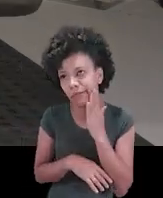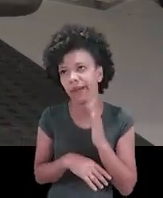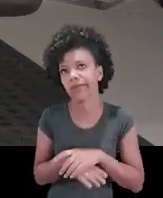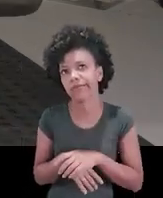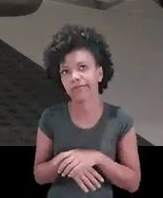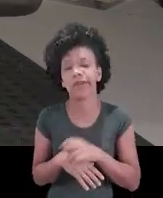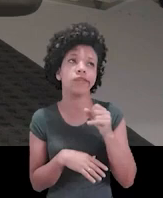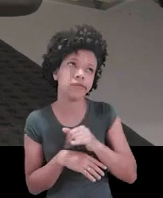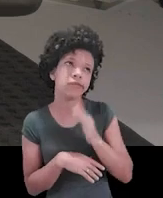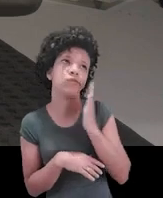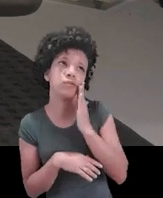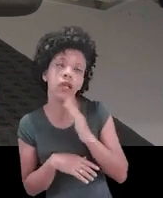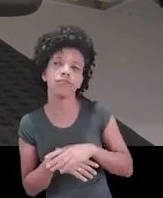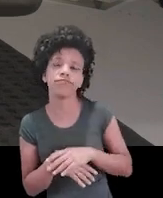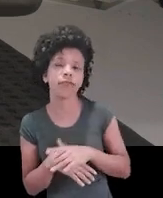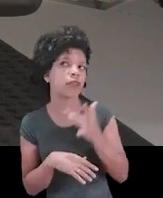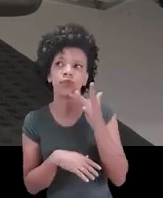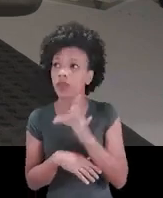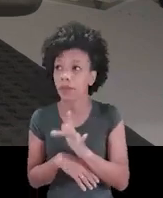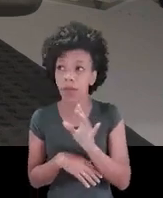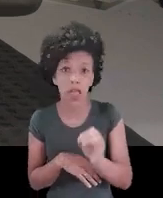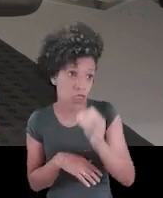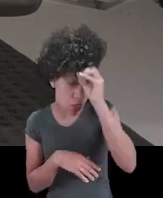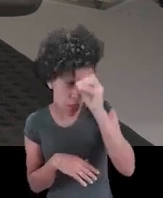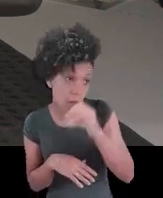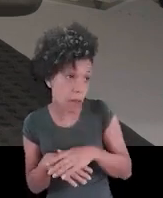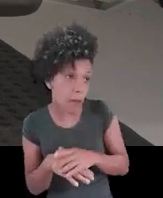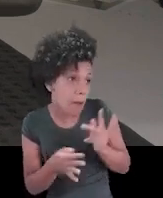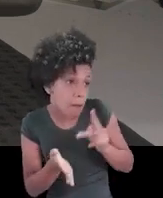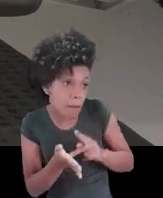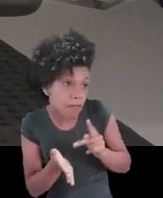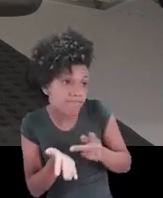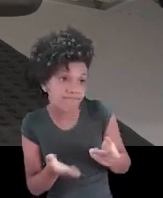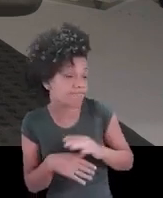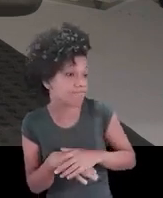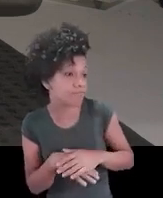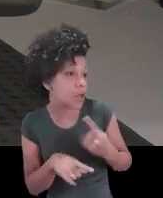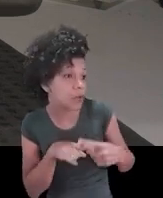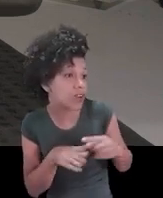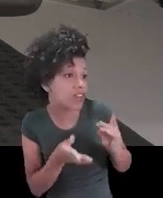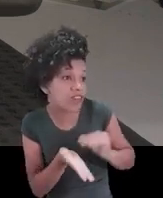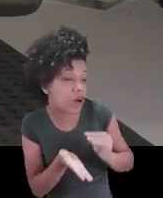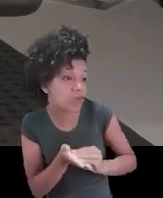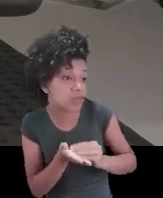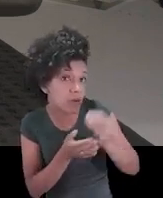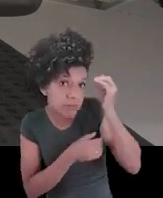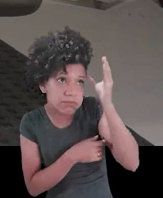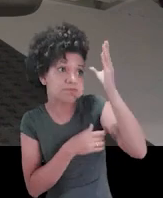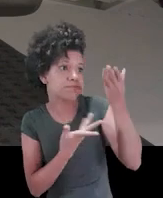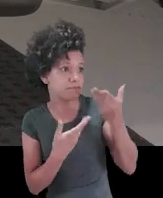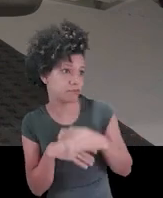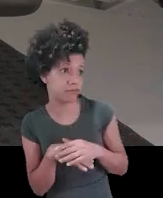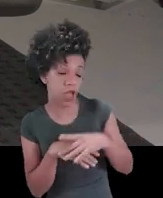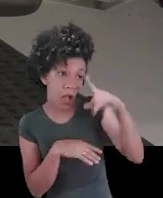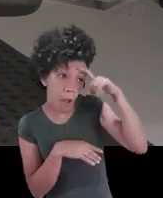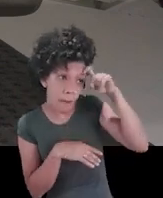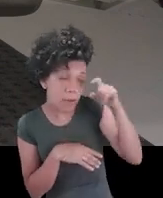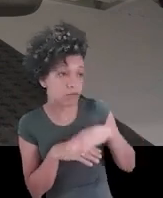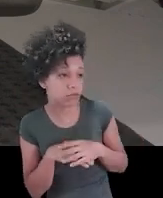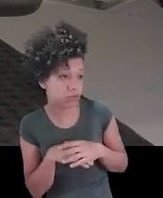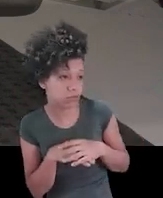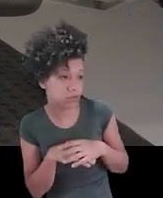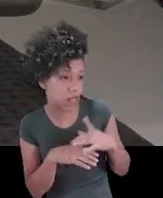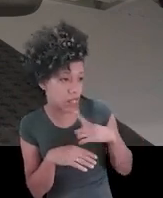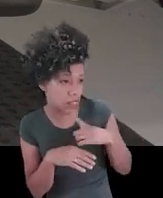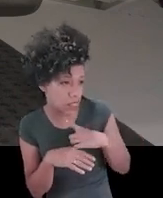os eu soubesse que ela não sabia ignorância e falta de conhecimento e olha Maurício eu dou em torno